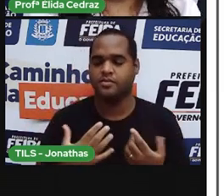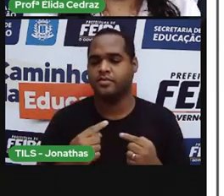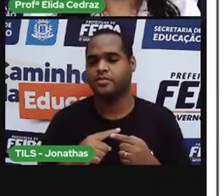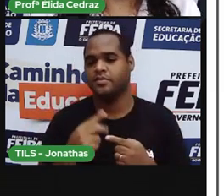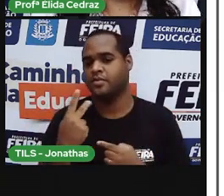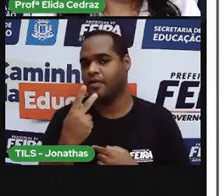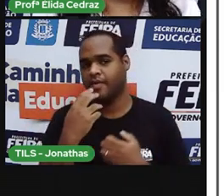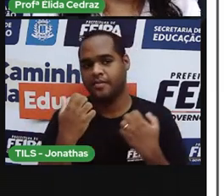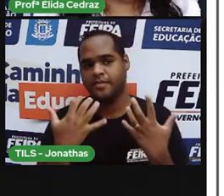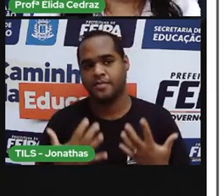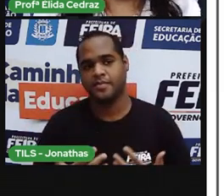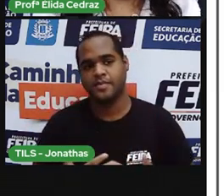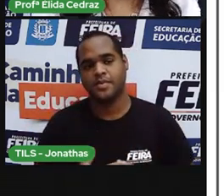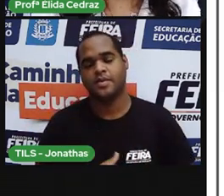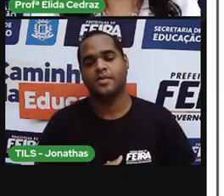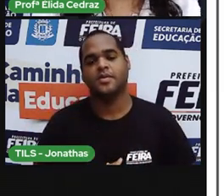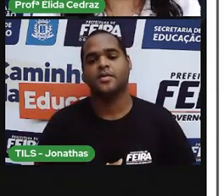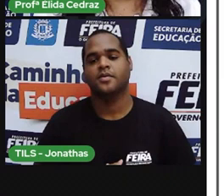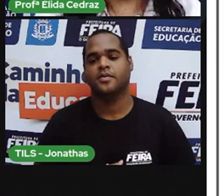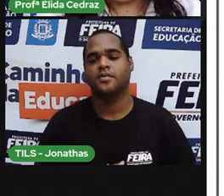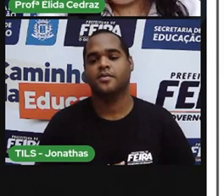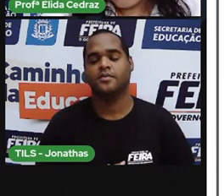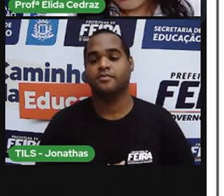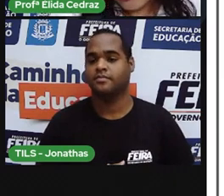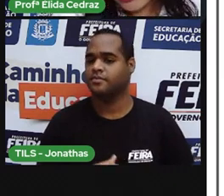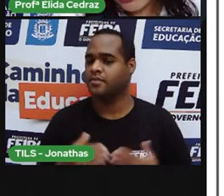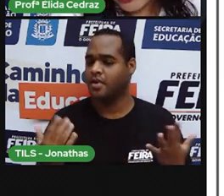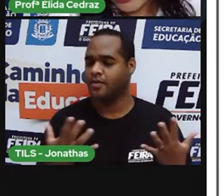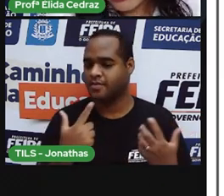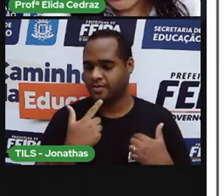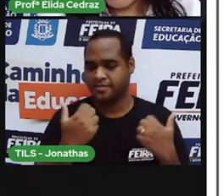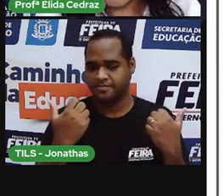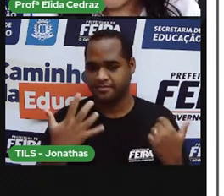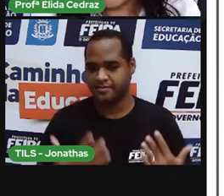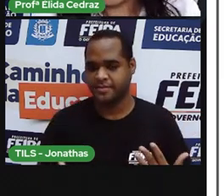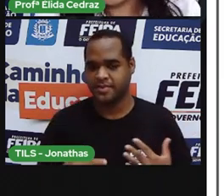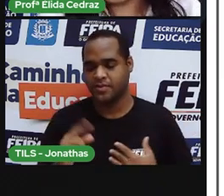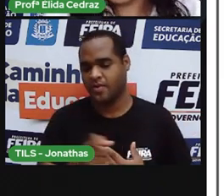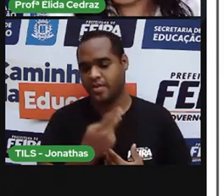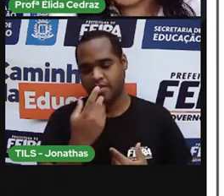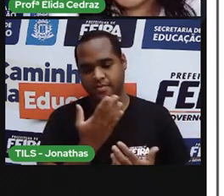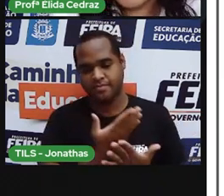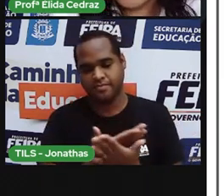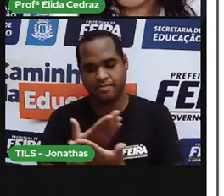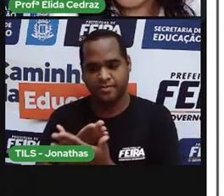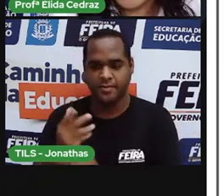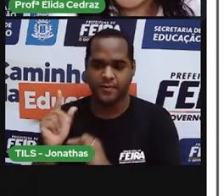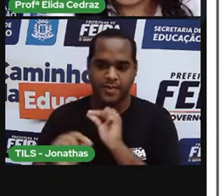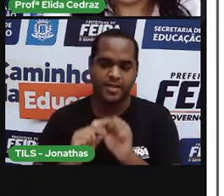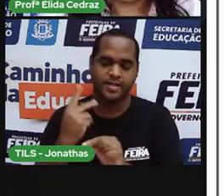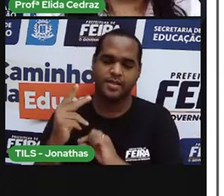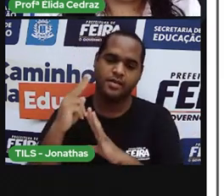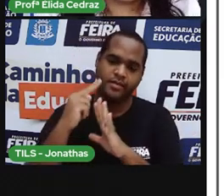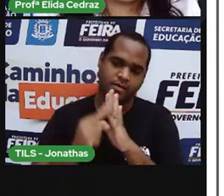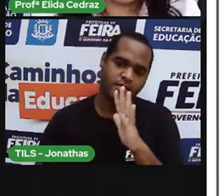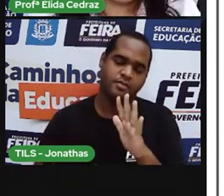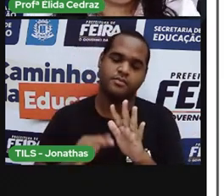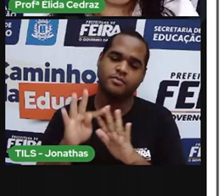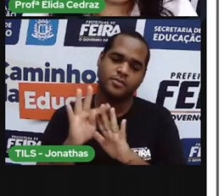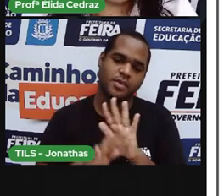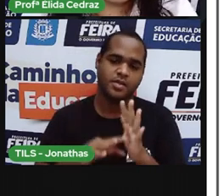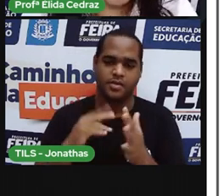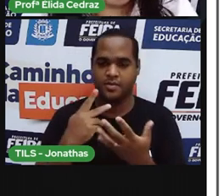espaço. Agora, de acordo com o que nós estudamos e com o que você leu no texto, você